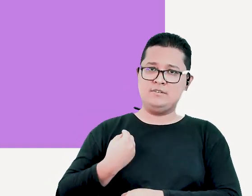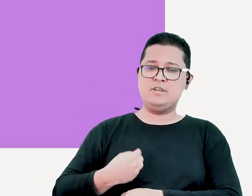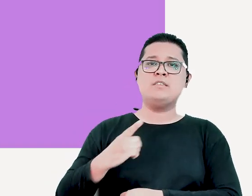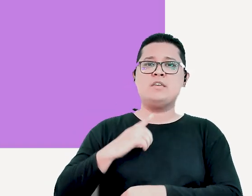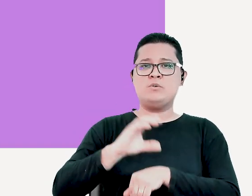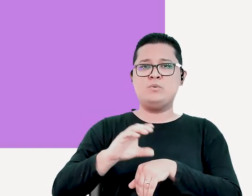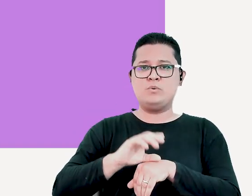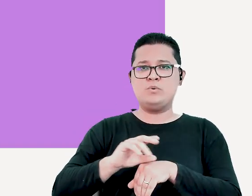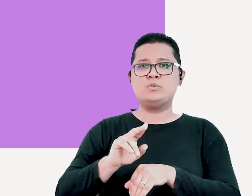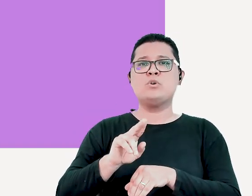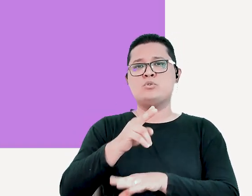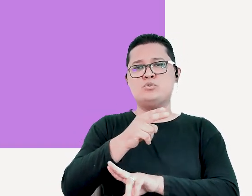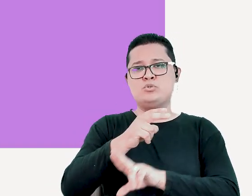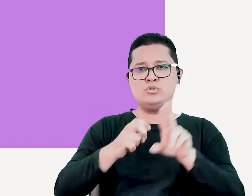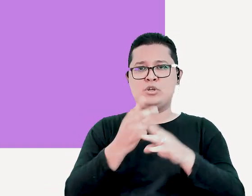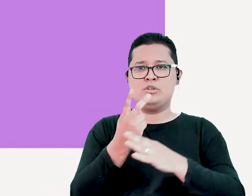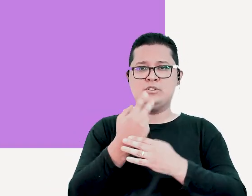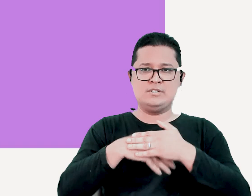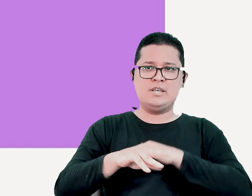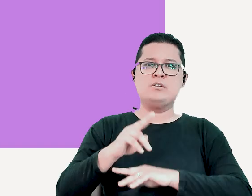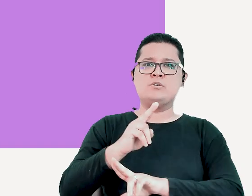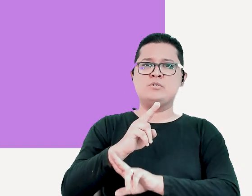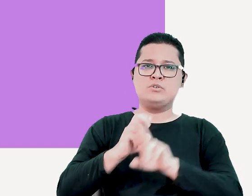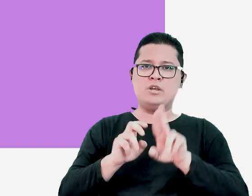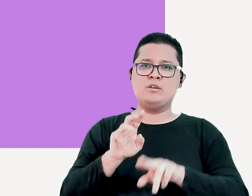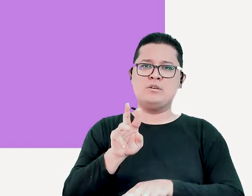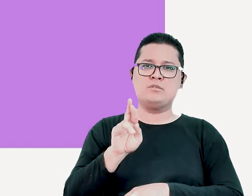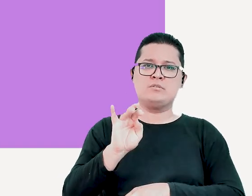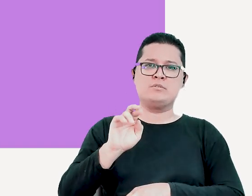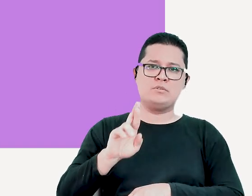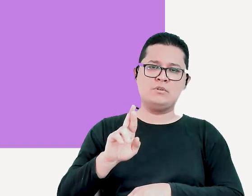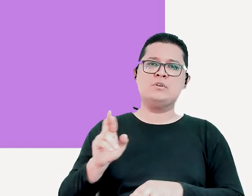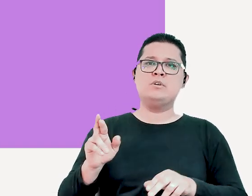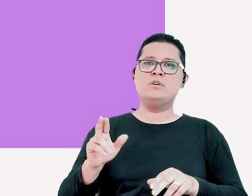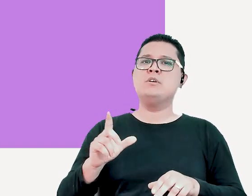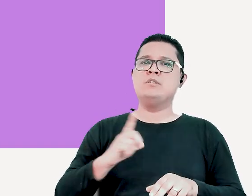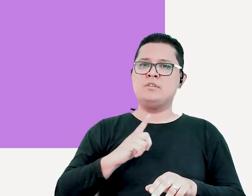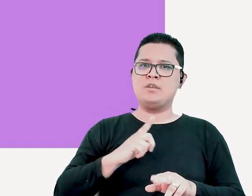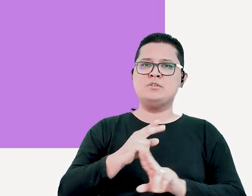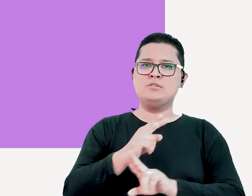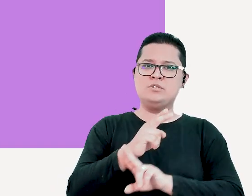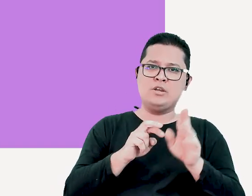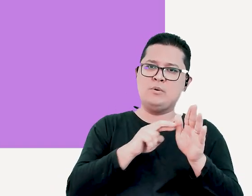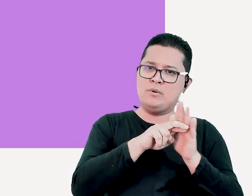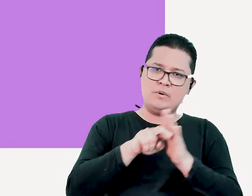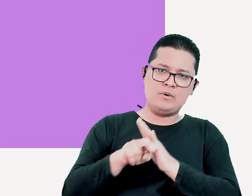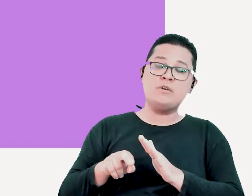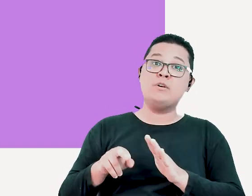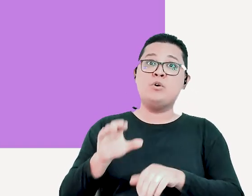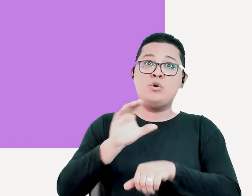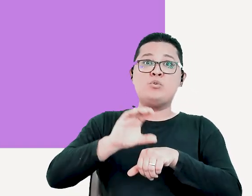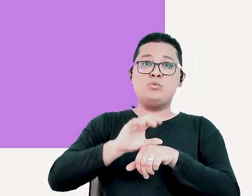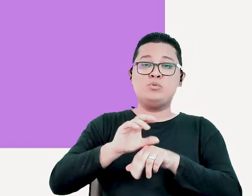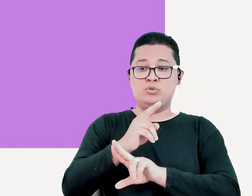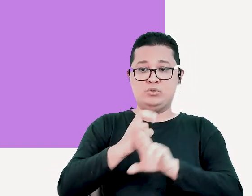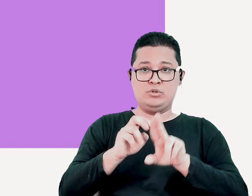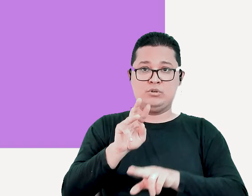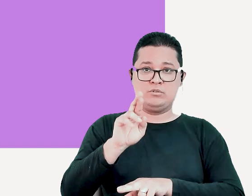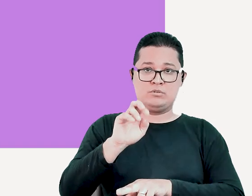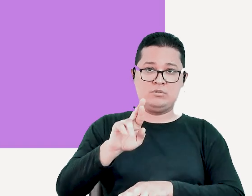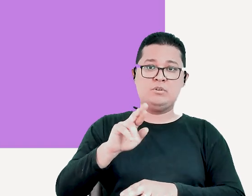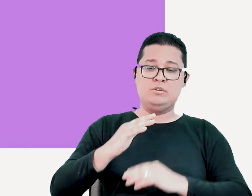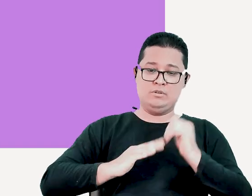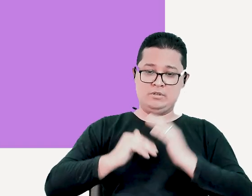UX Research, métricas, UX Writing, inclusive o nosso curso, UX Writing na prática, tá lá também, uma parceria com o clube,